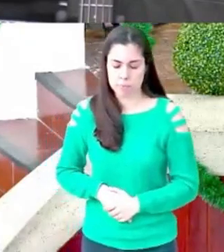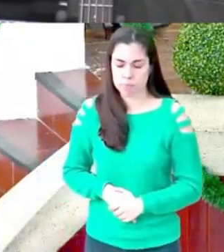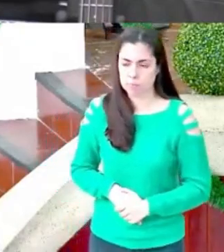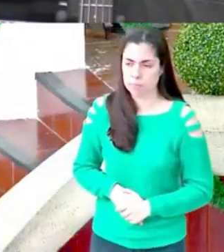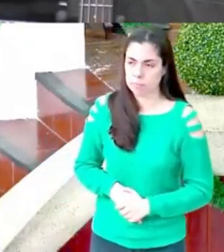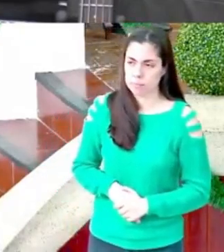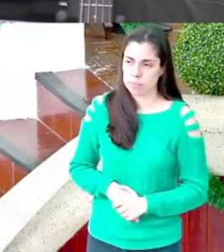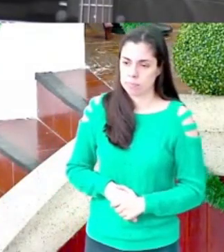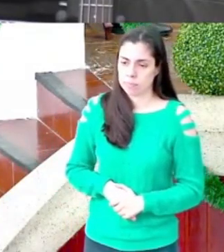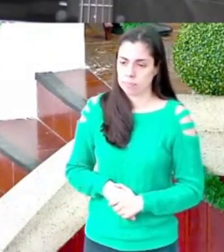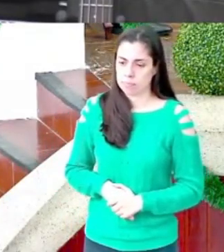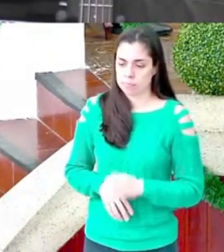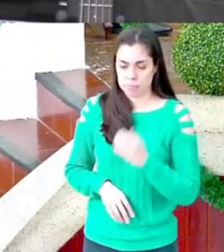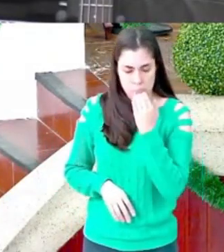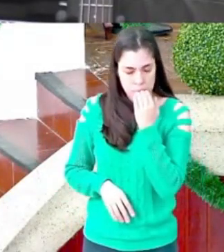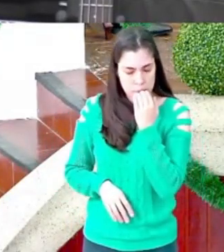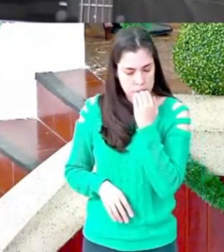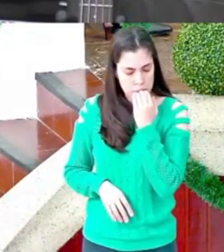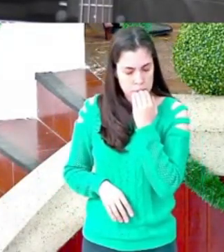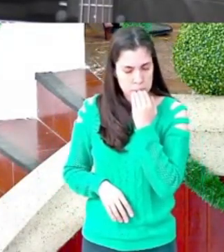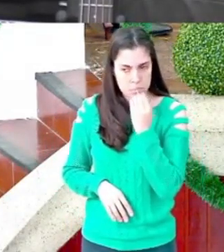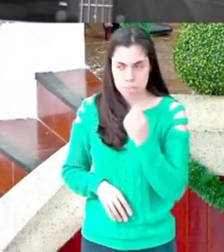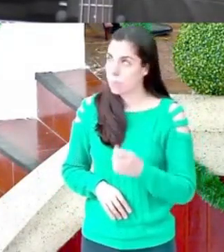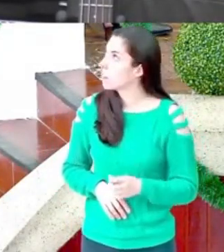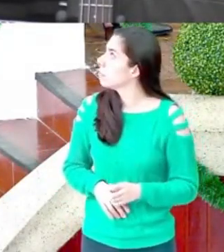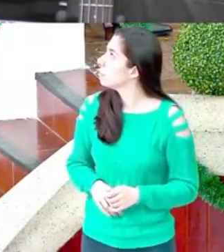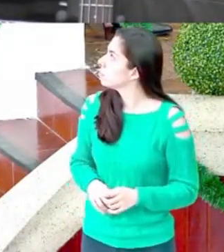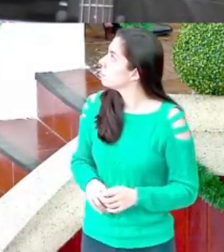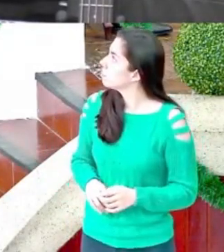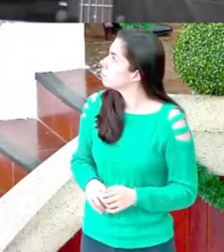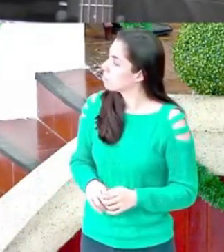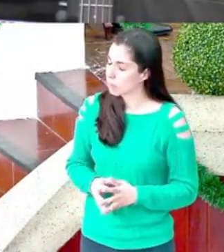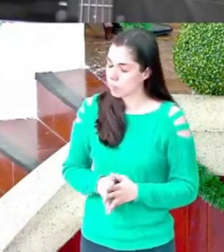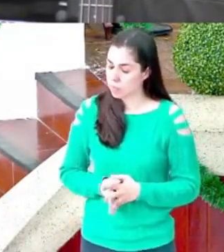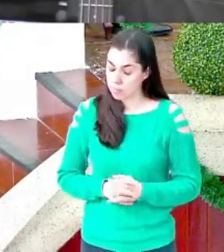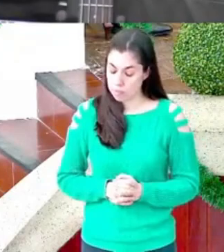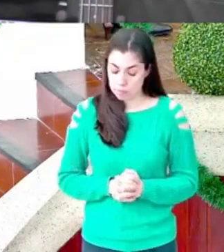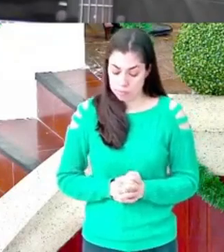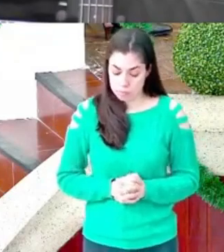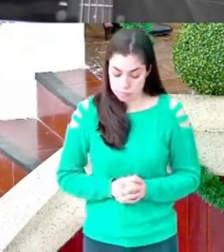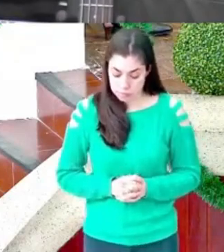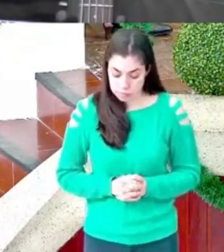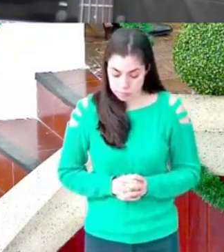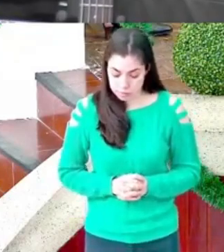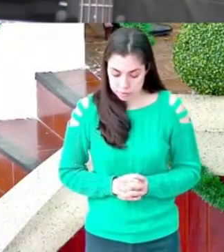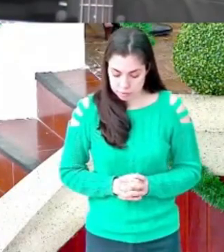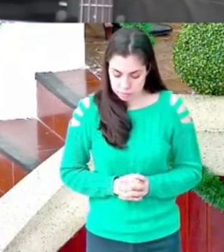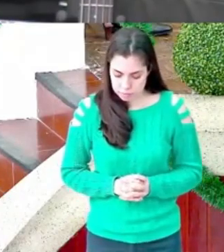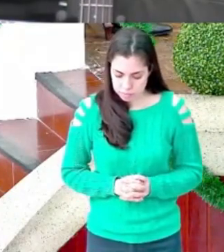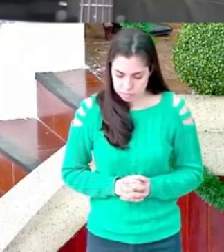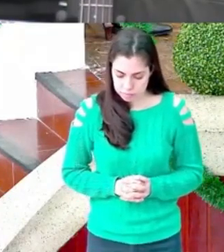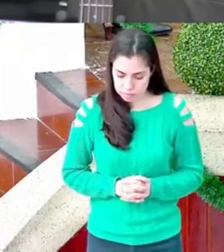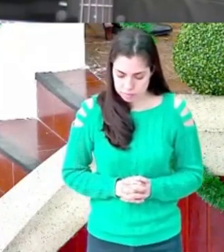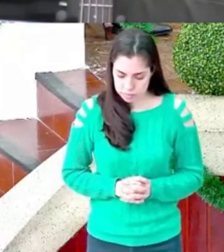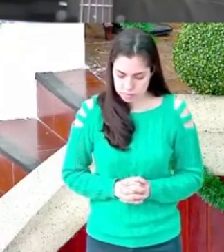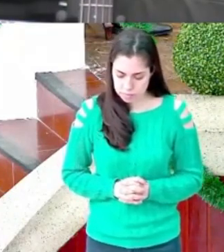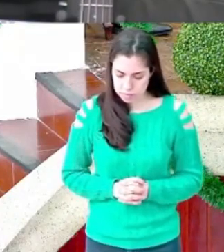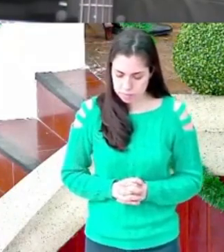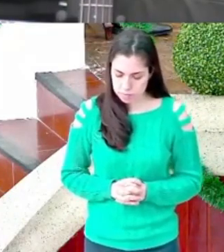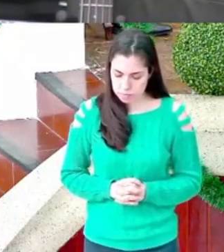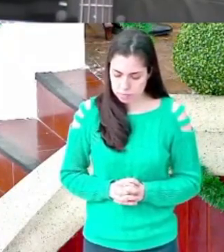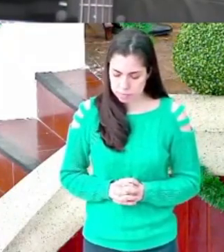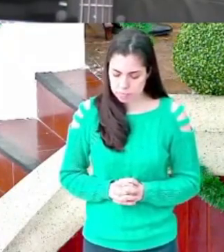recompensas. Diante do tema galardão, que é um tema desafiador na Escritura Sagrada, podemos perguntar: